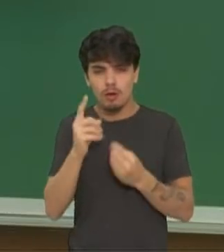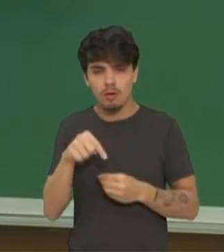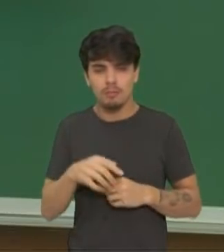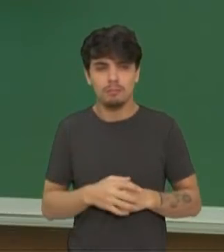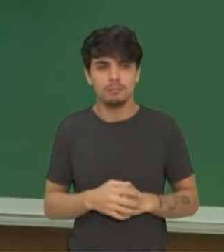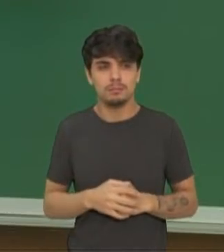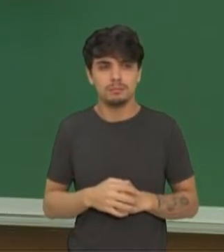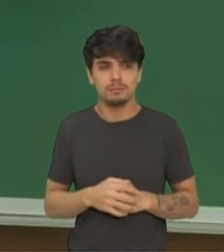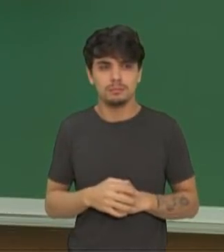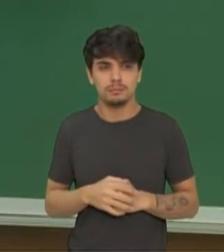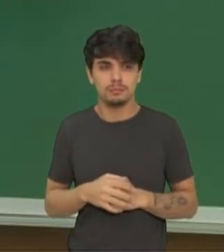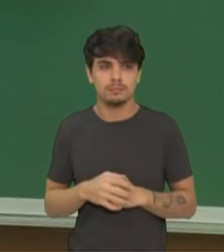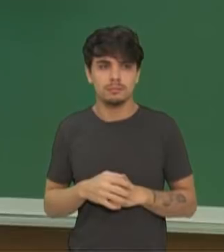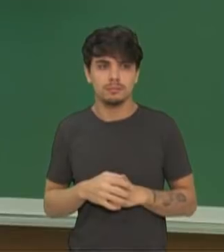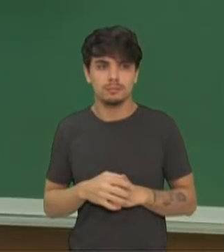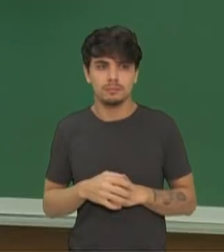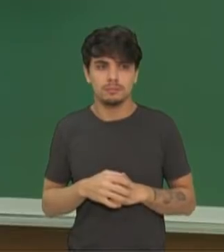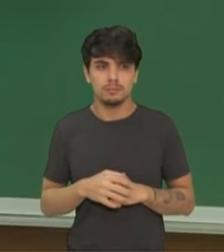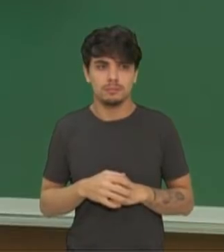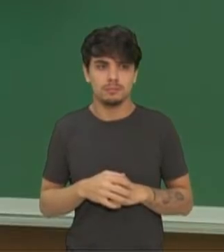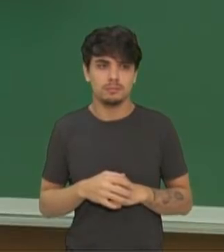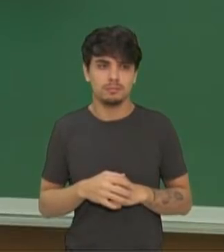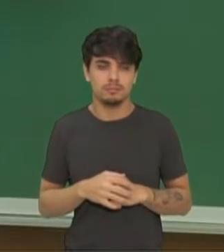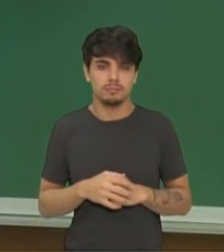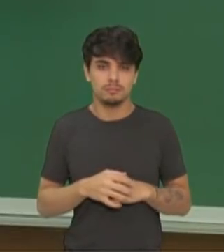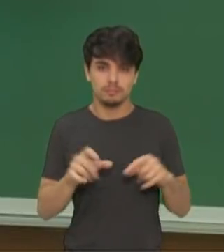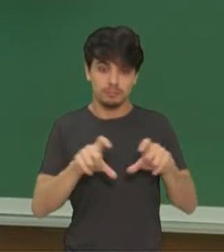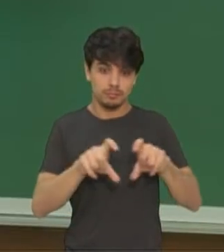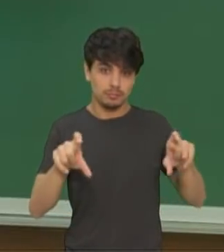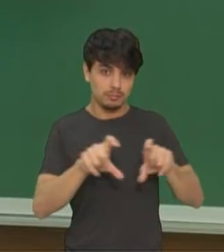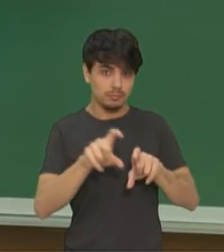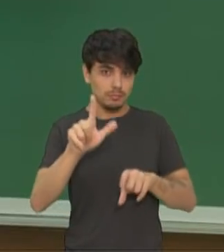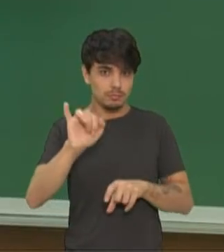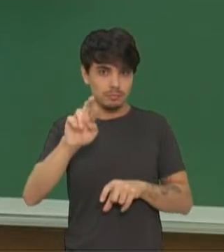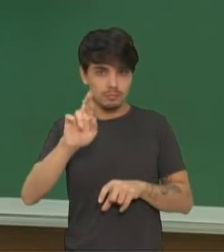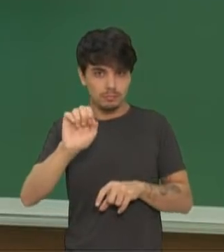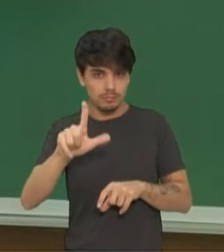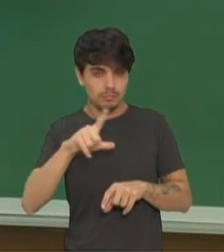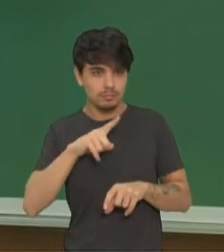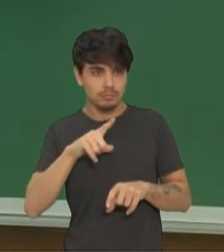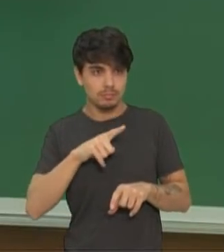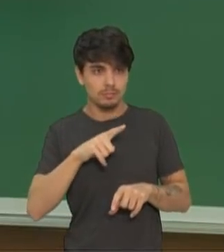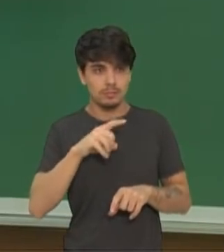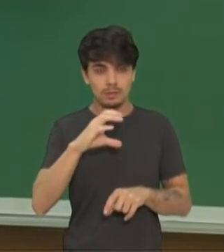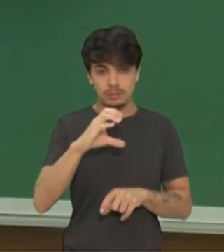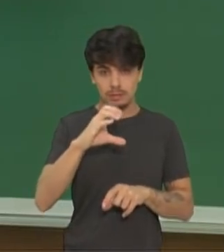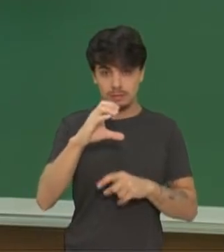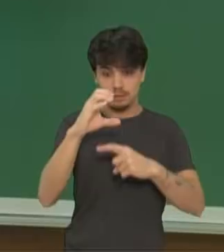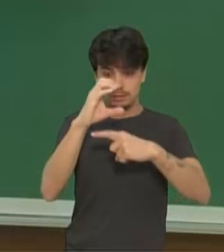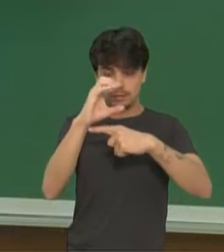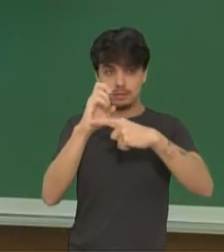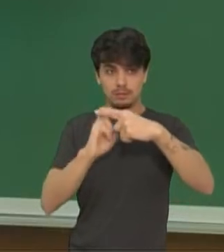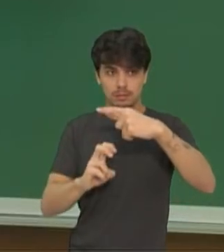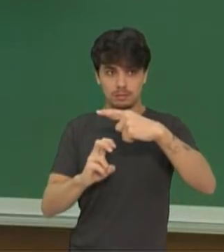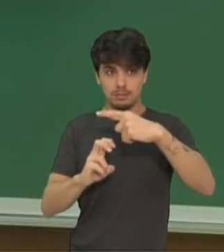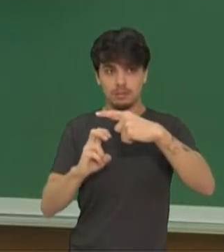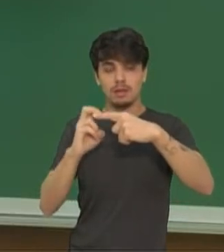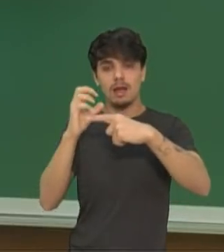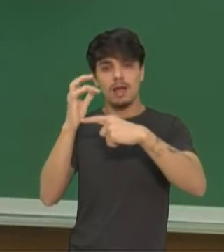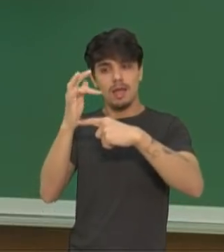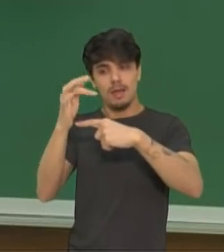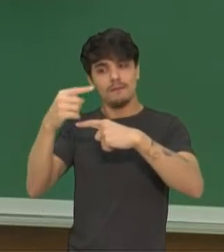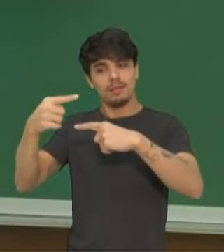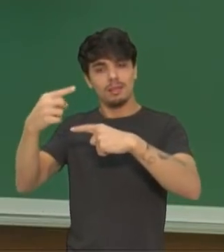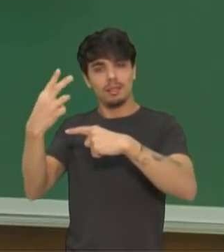lá. Então, a equação literal que nós temos é o C sobre 5 igual a F menos 32 sobre 9. Essa